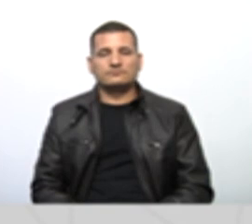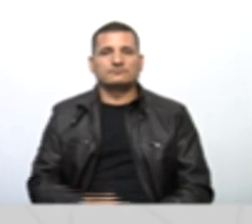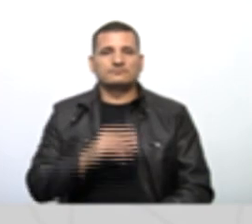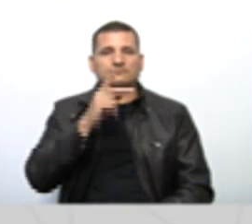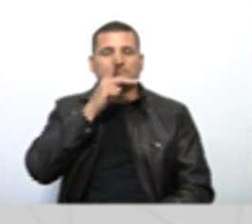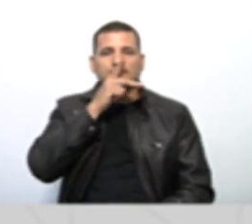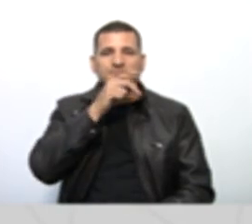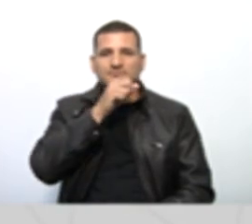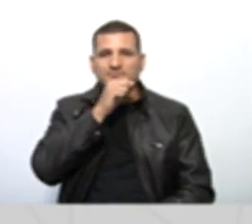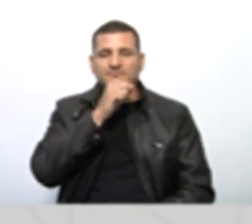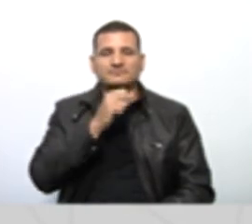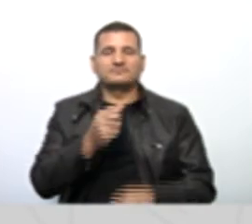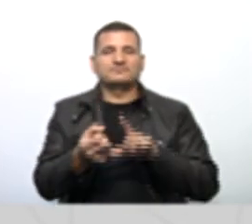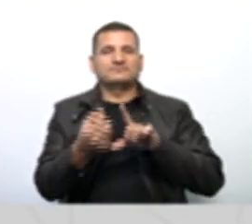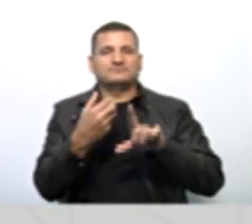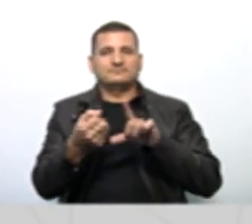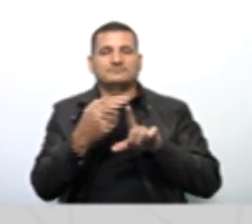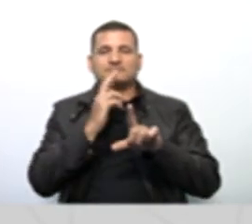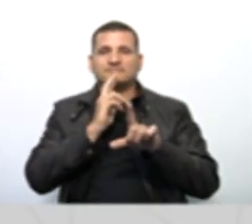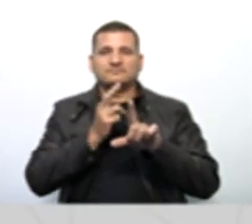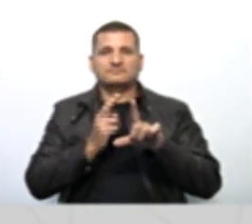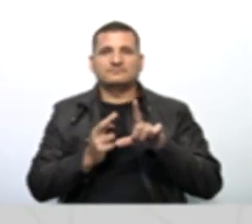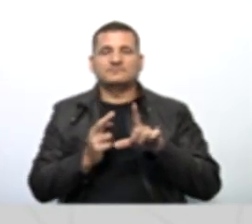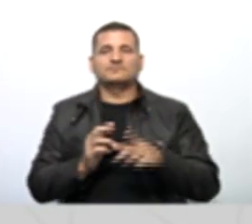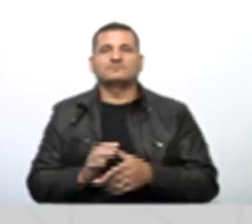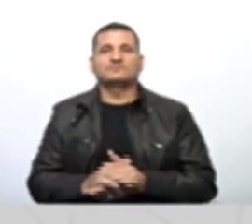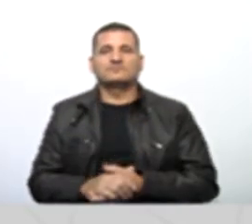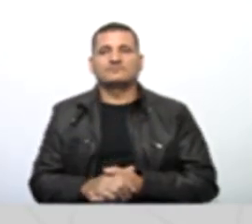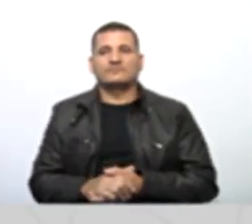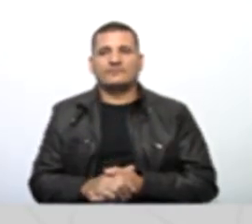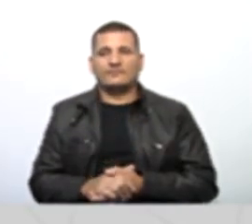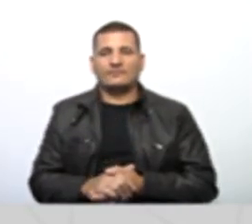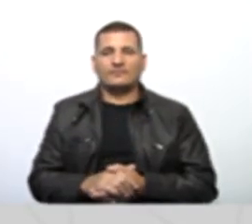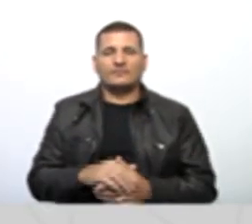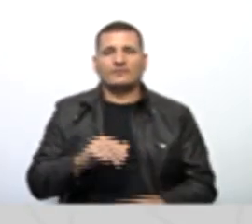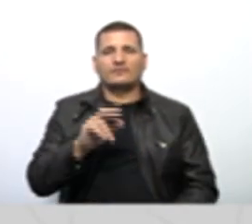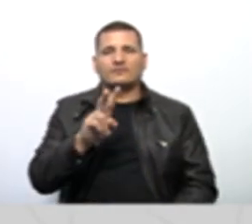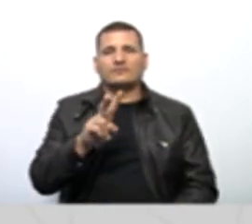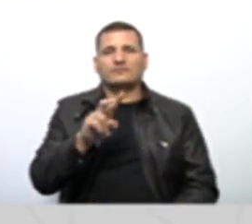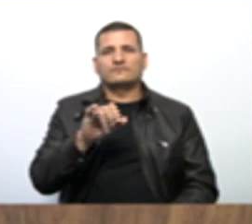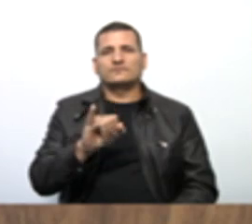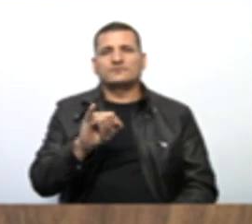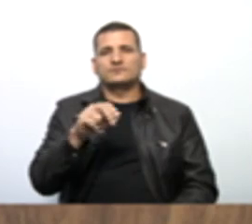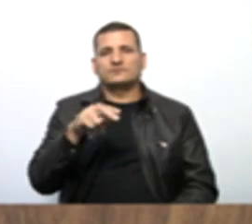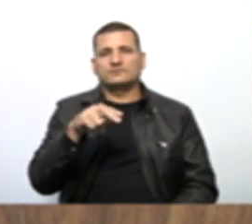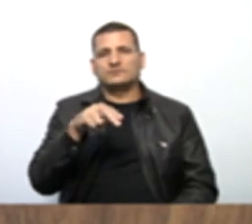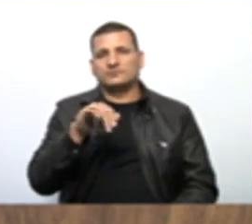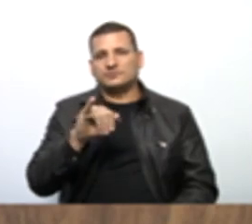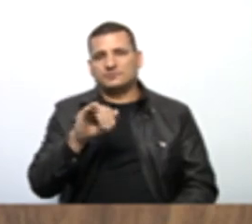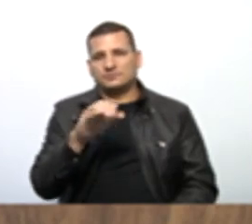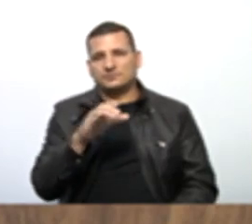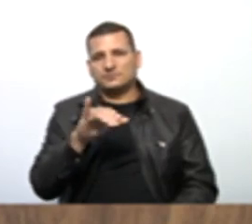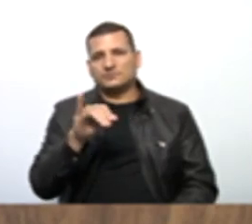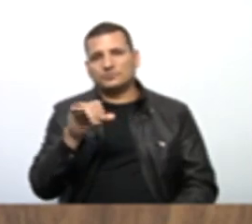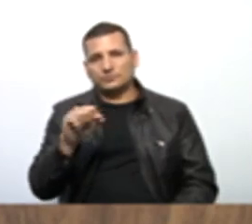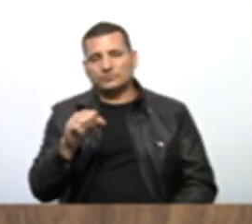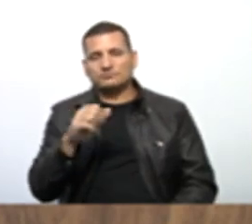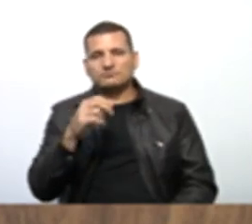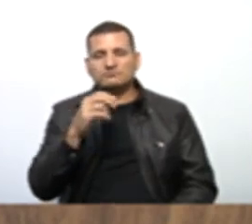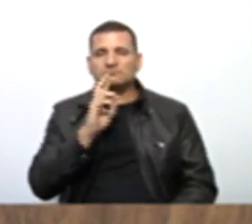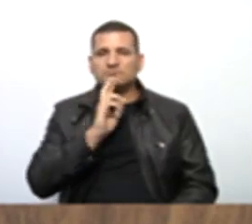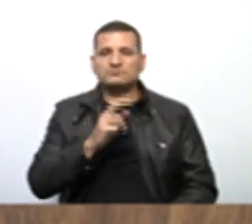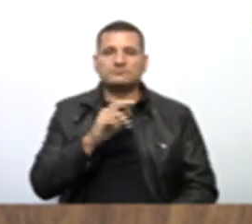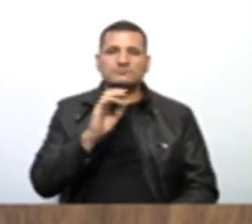nossa parte bastante né e aí o marcos vinícius ele acha que é a letra c passou branco laranja laranja